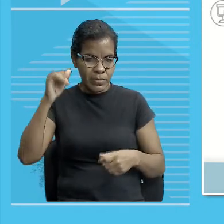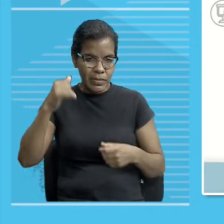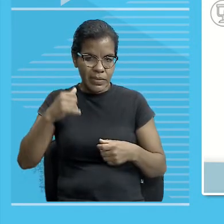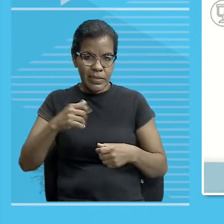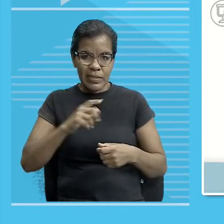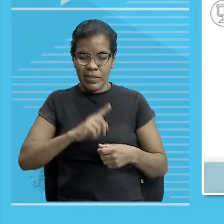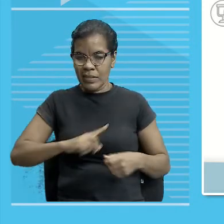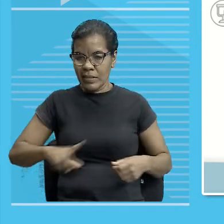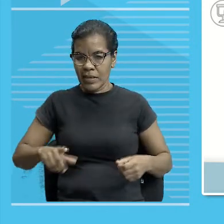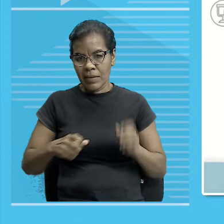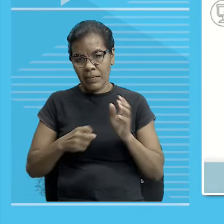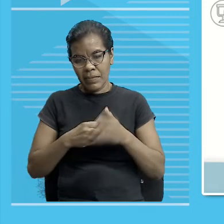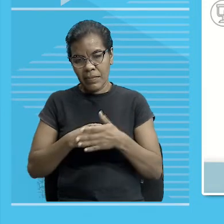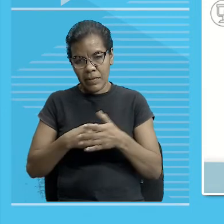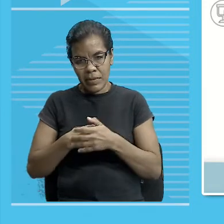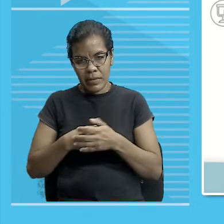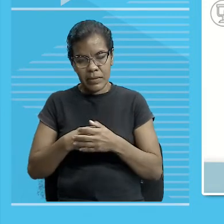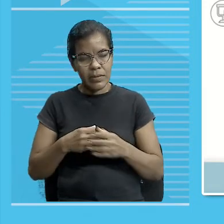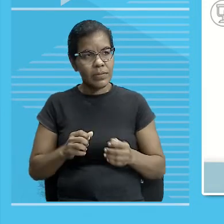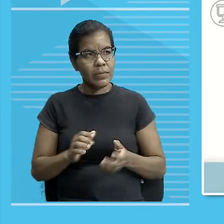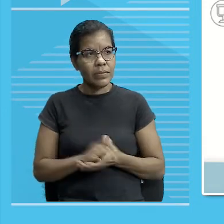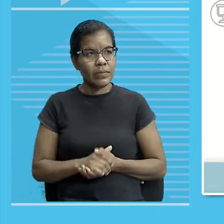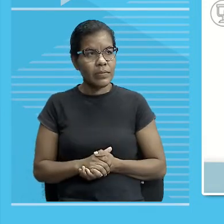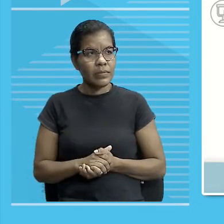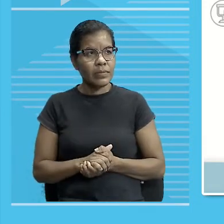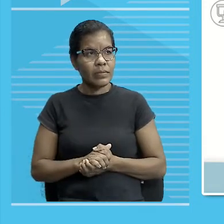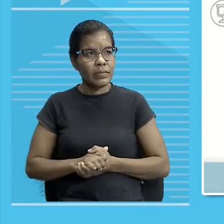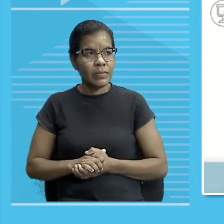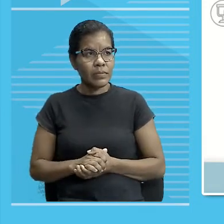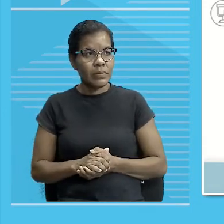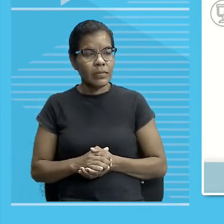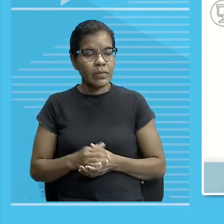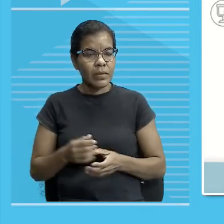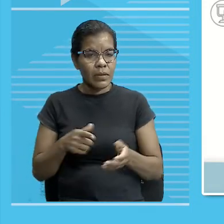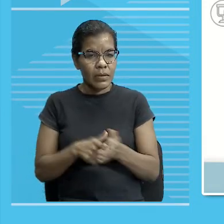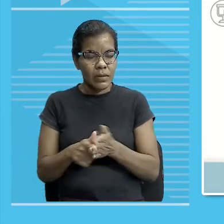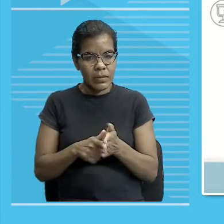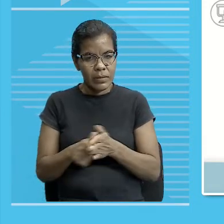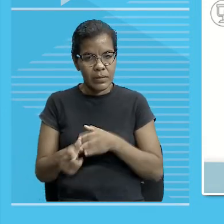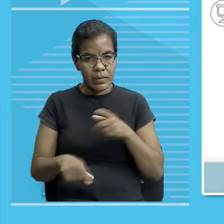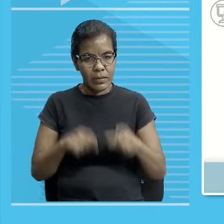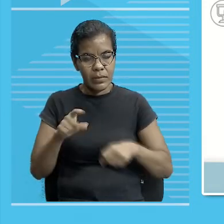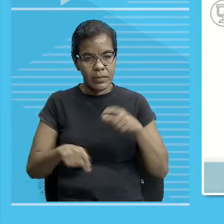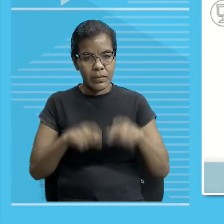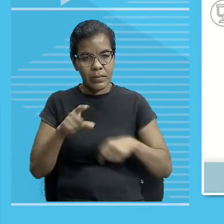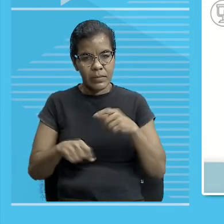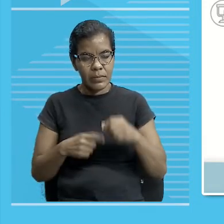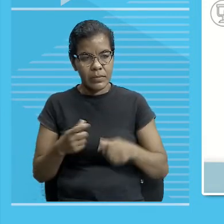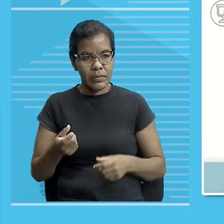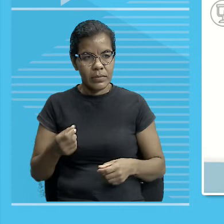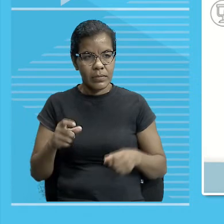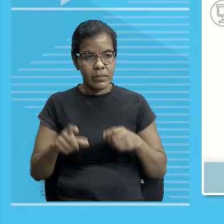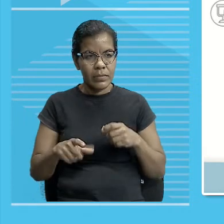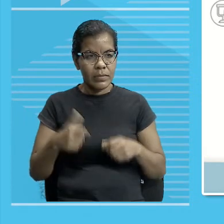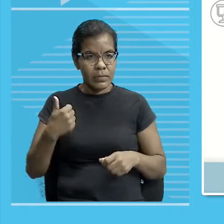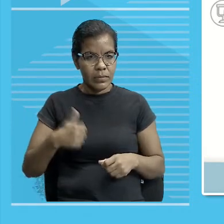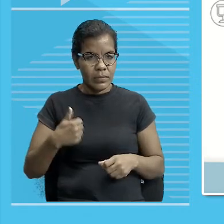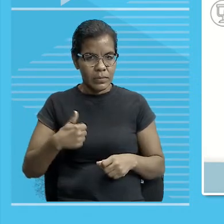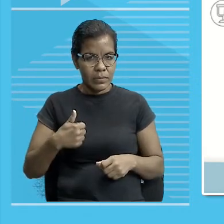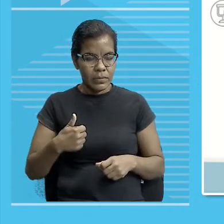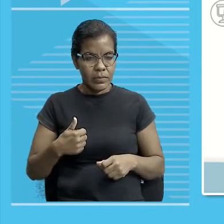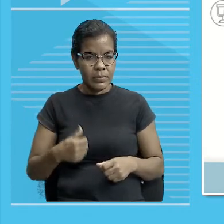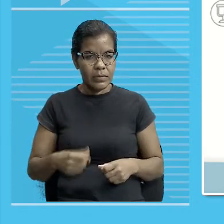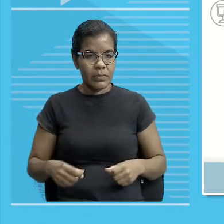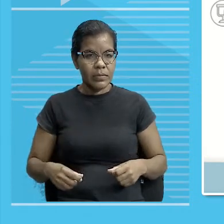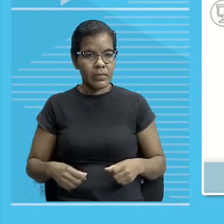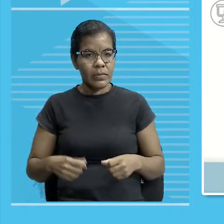assunto sério que merece destaque. Analise as alternativas a seguir e marque o único método